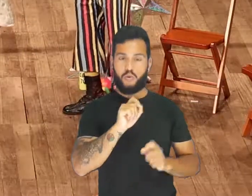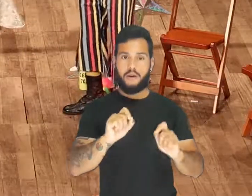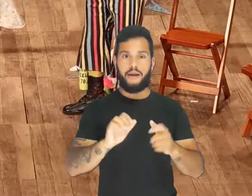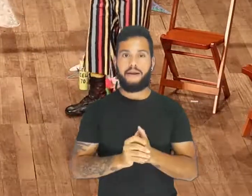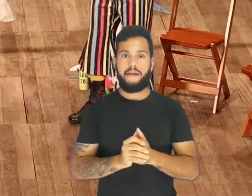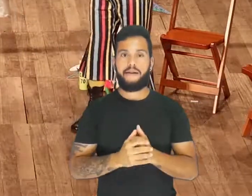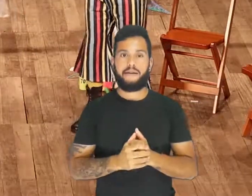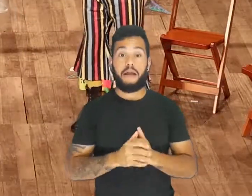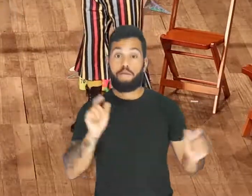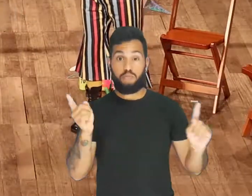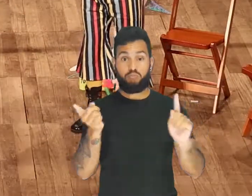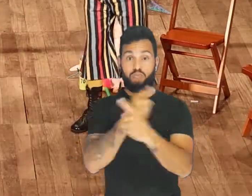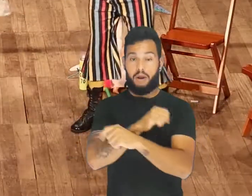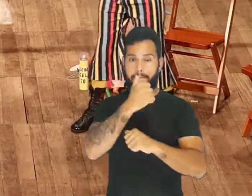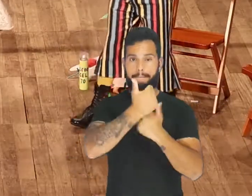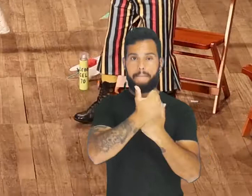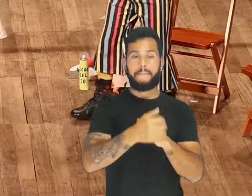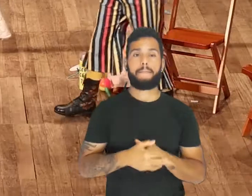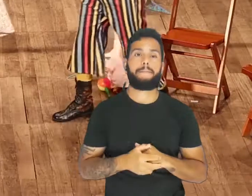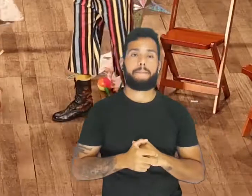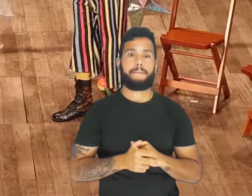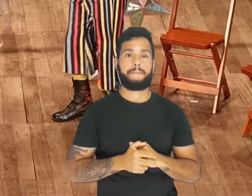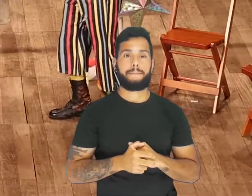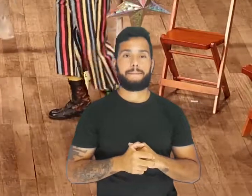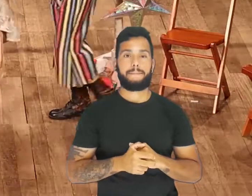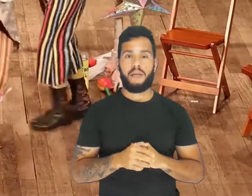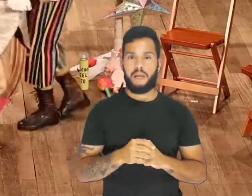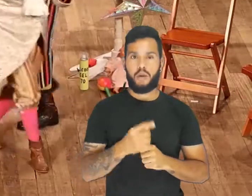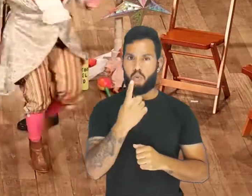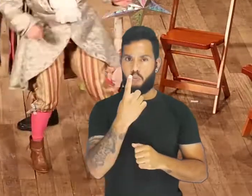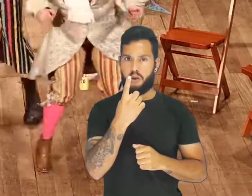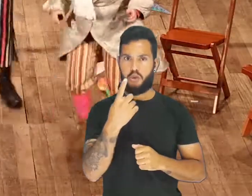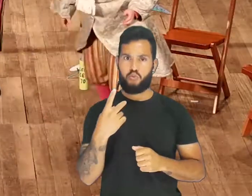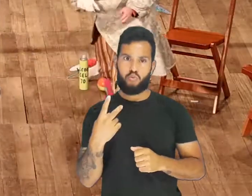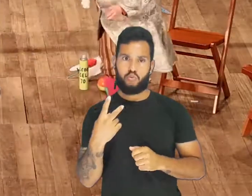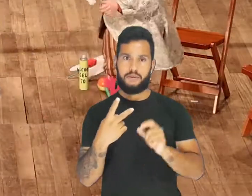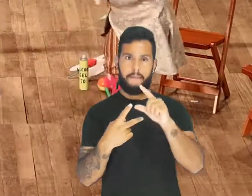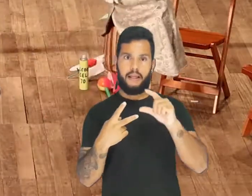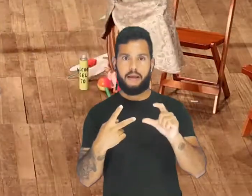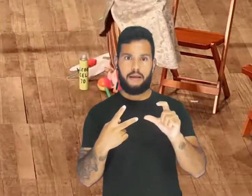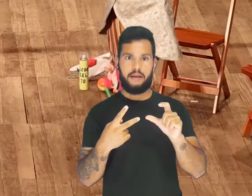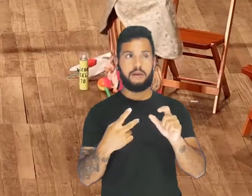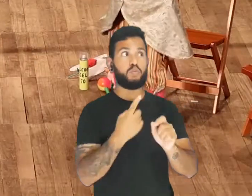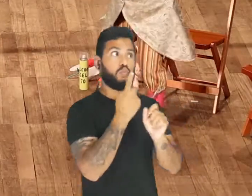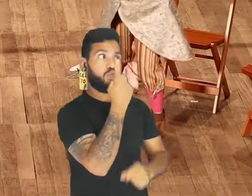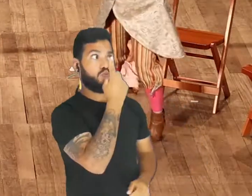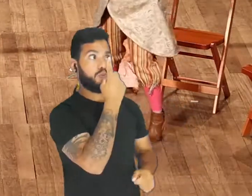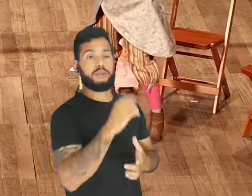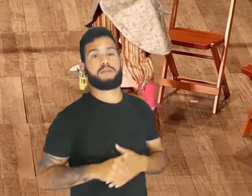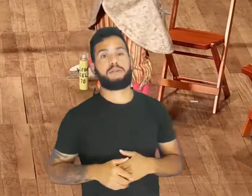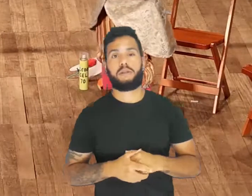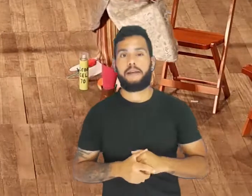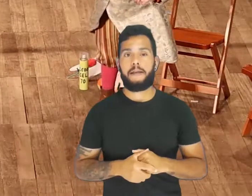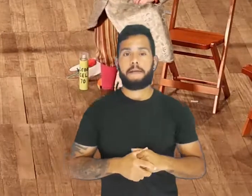Ganhou. Tá, o que que vem? Agora ele outro. Escolhe agora, porque ele ganhou. Ah, tá, eu? Vai. Tá. Quem ganhou, troca. É um ou é duas? Quer fazer